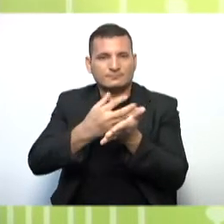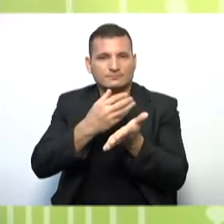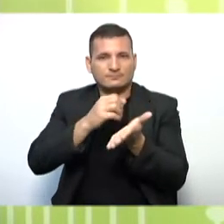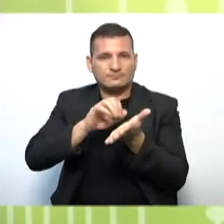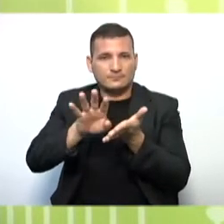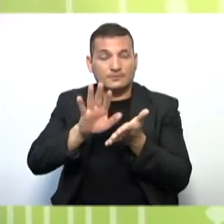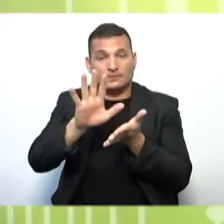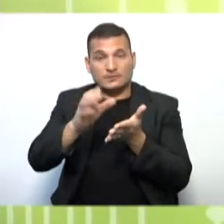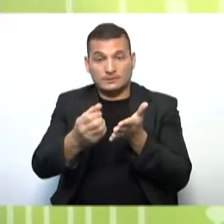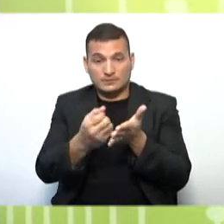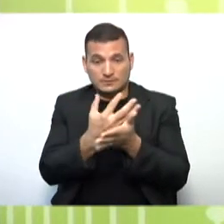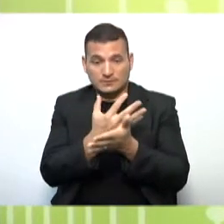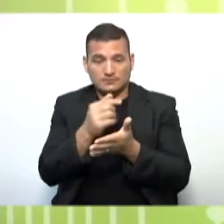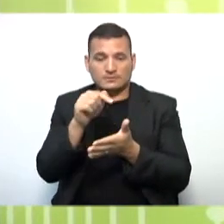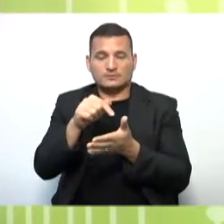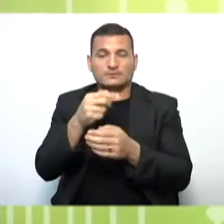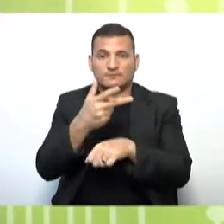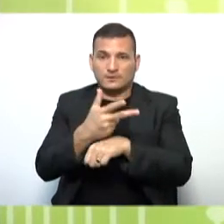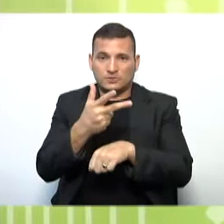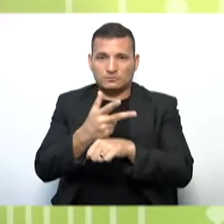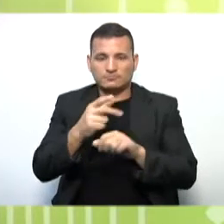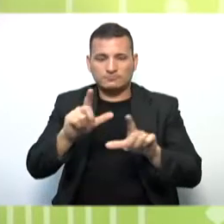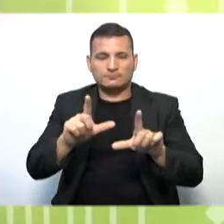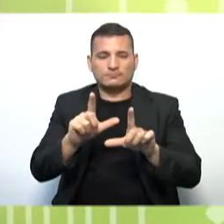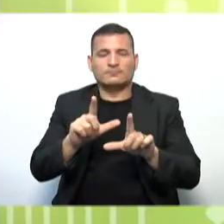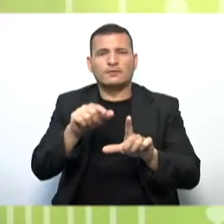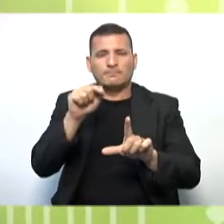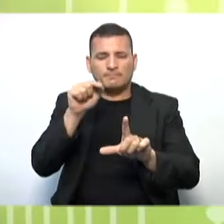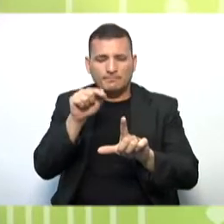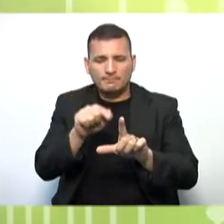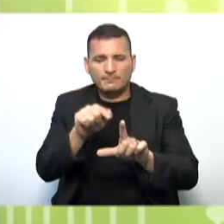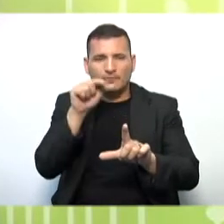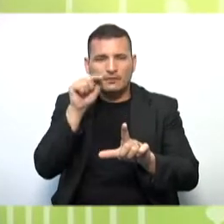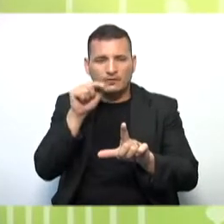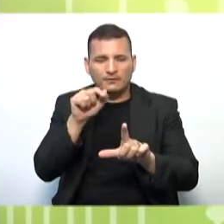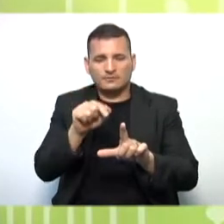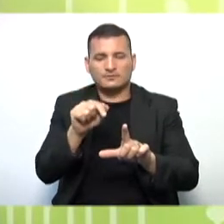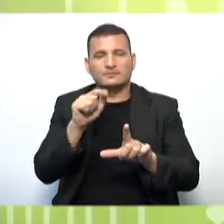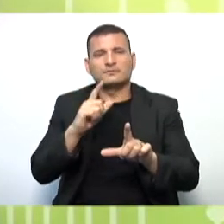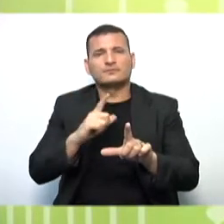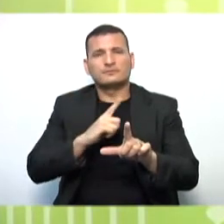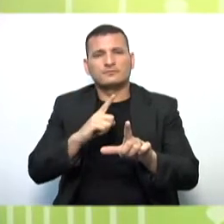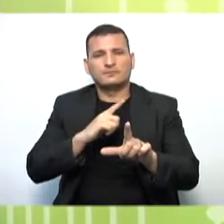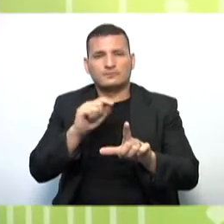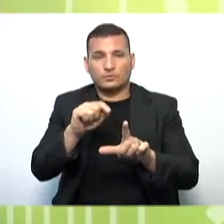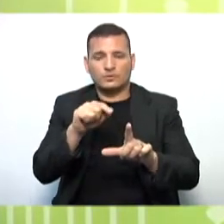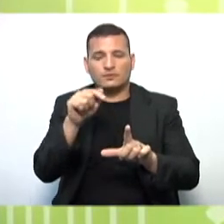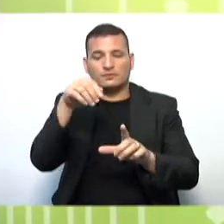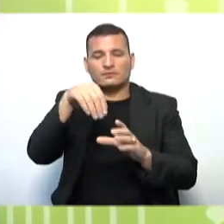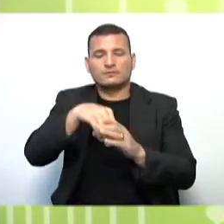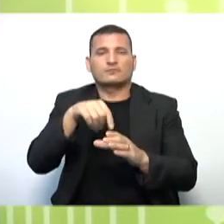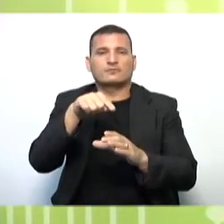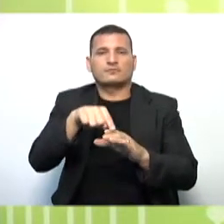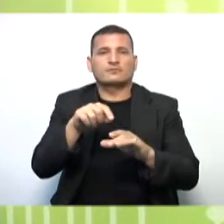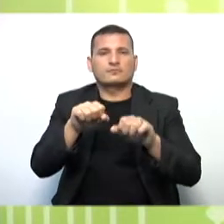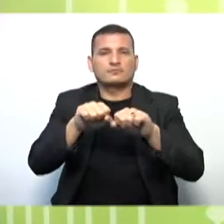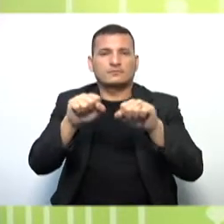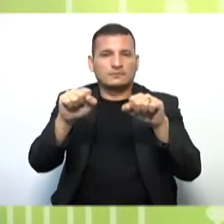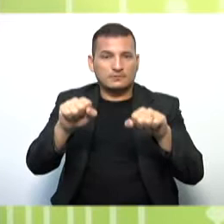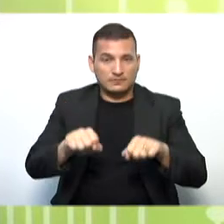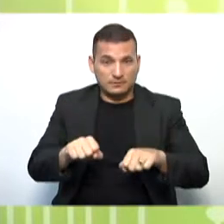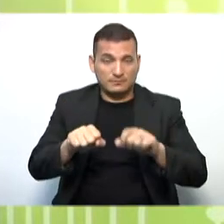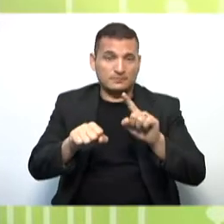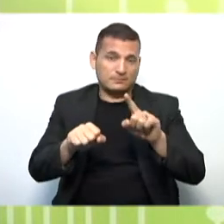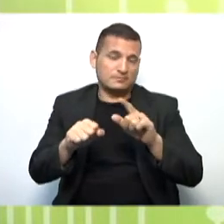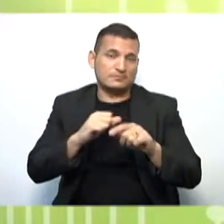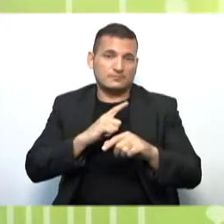play nele, vai mandar e reproduzir, a gente está lá, está tendo um sistema, um software, né, que é o